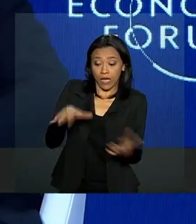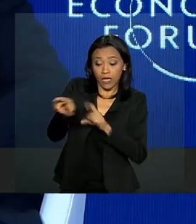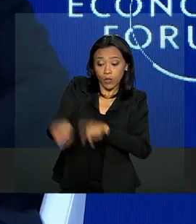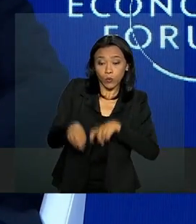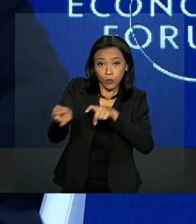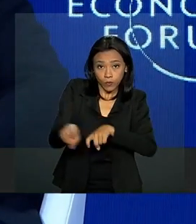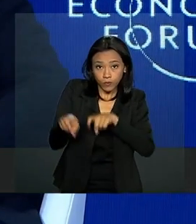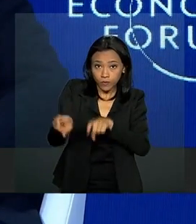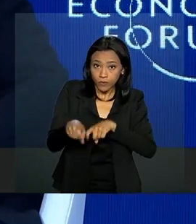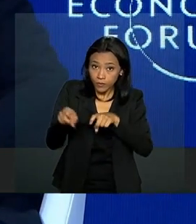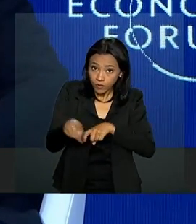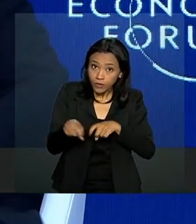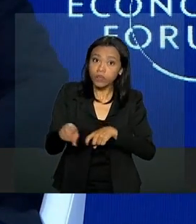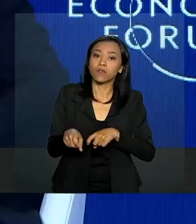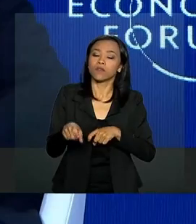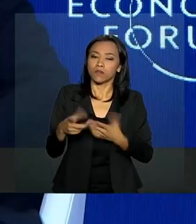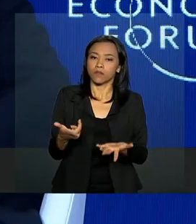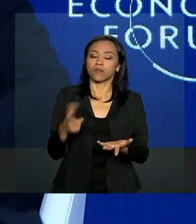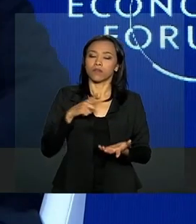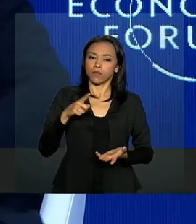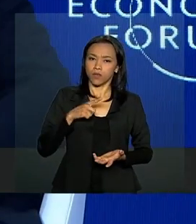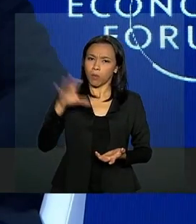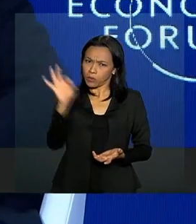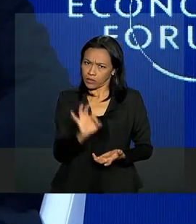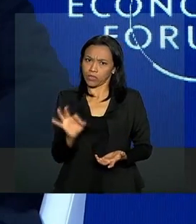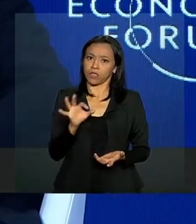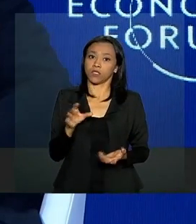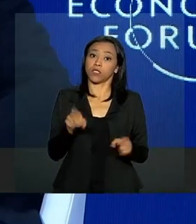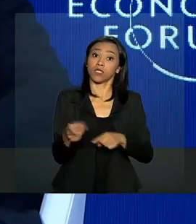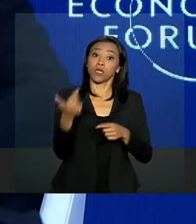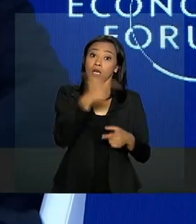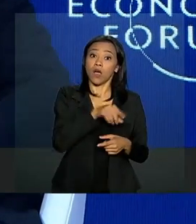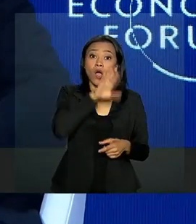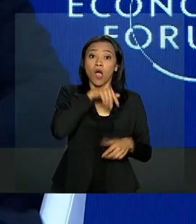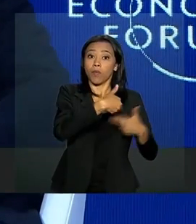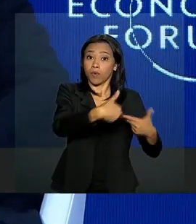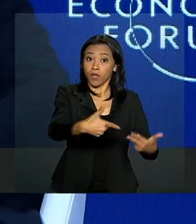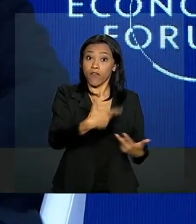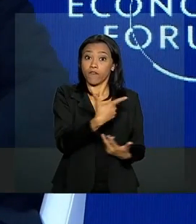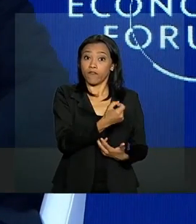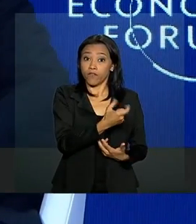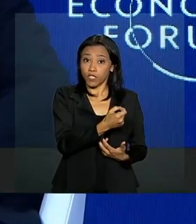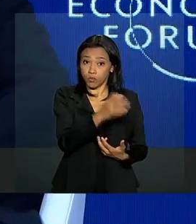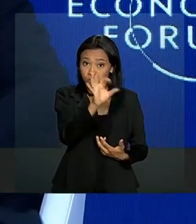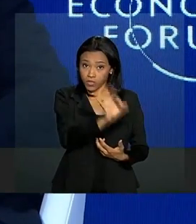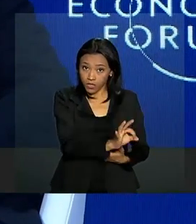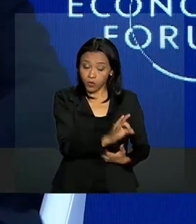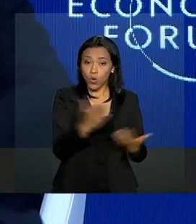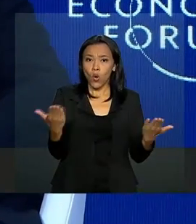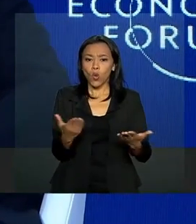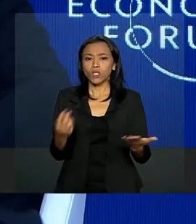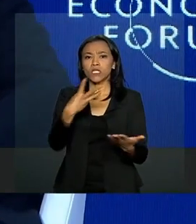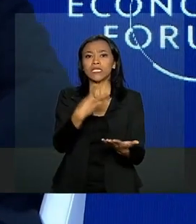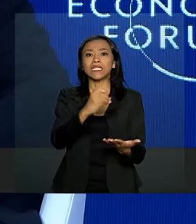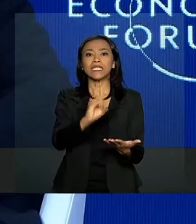menos de 9% do território nacional, a pecuária, aproximadamente 20%. Hoje,